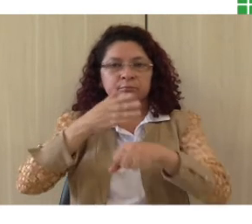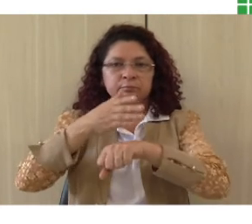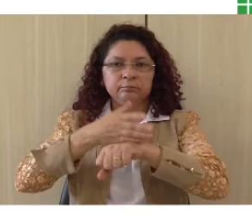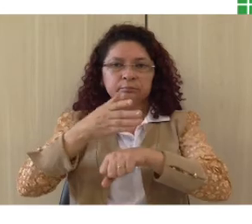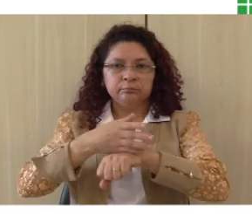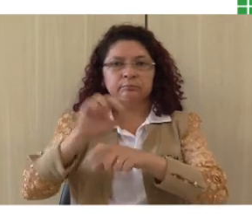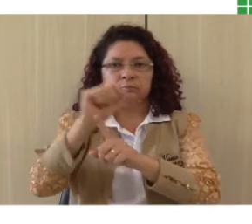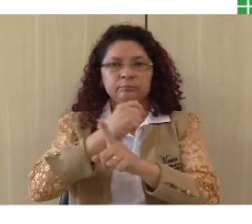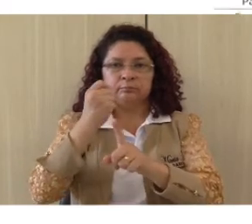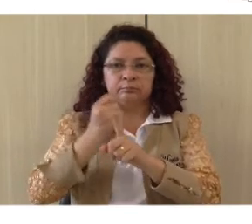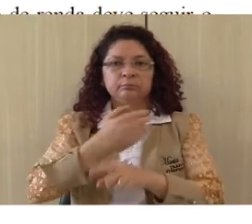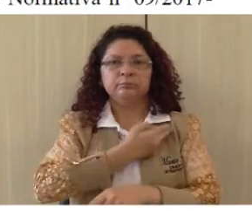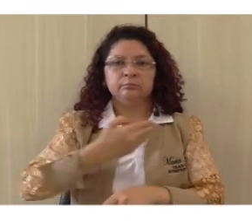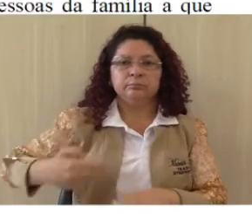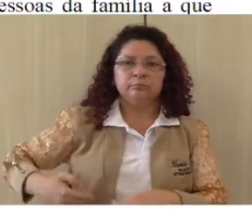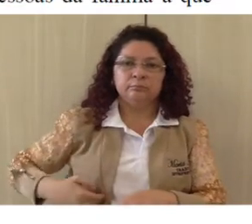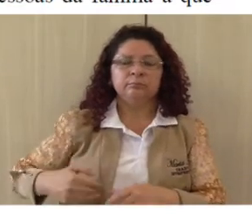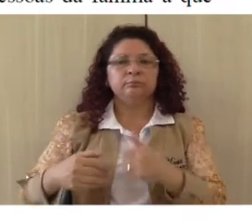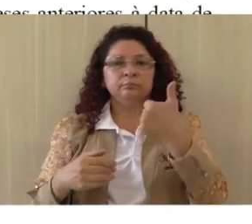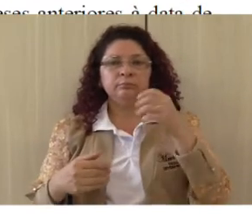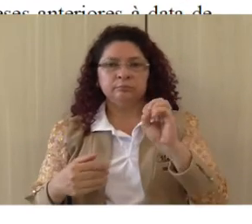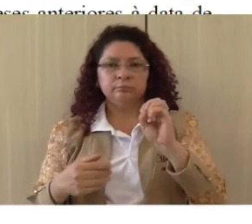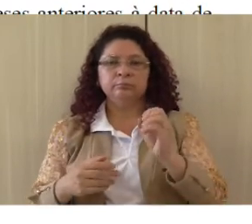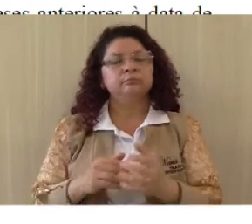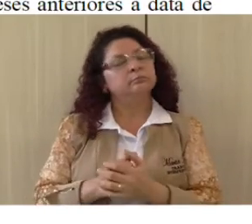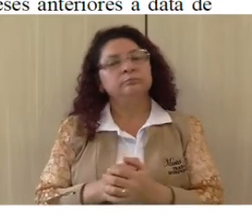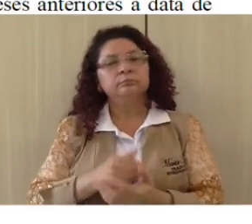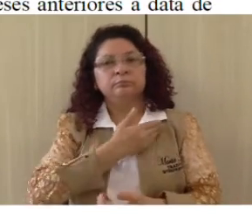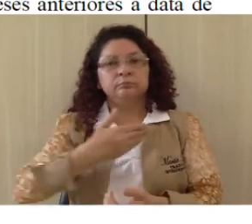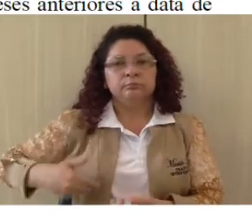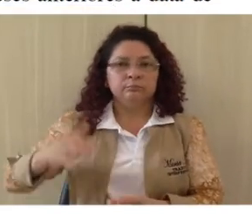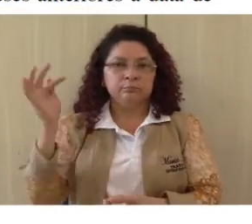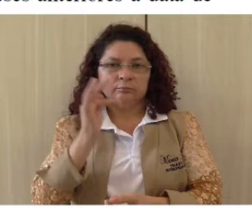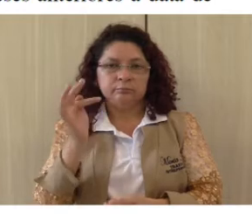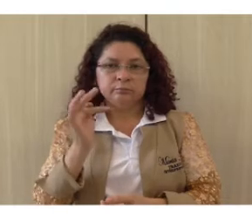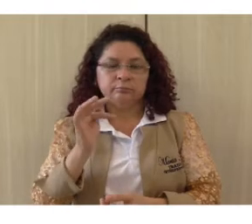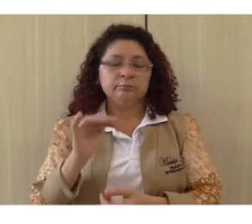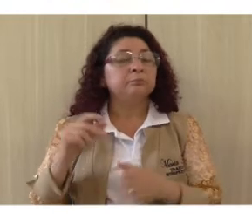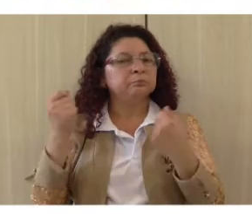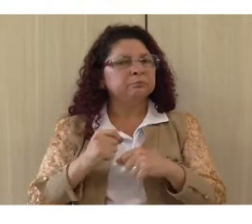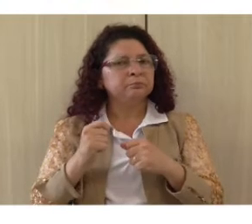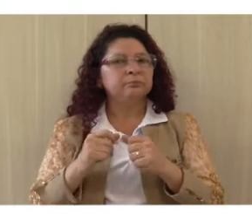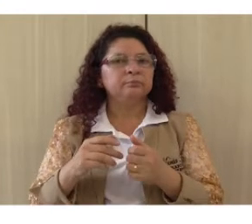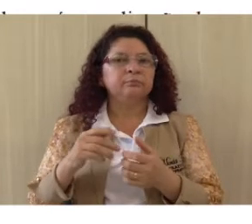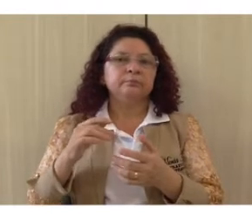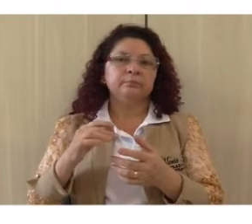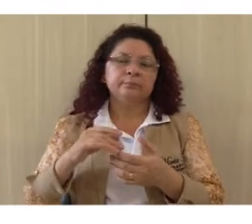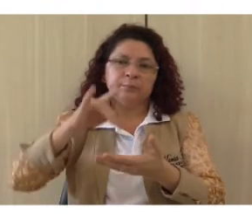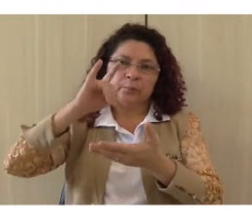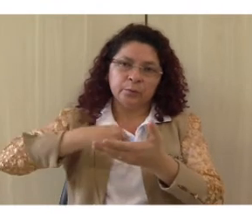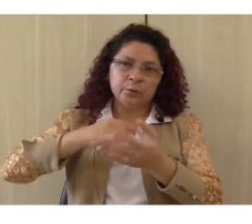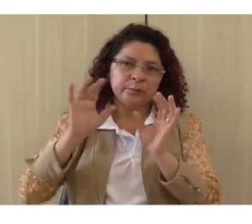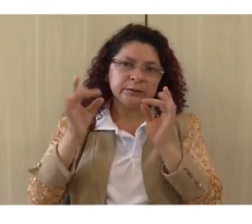programas sociais do governo, página 10, do governo federal, devendo entregar cópia simples